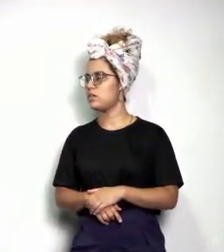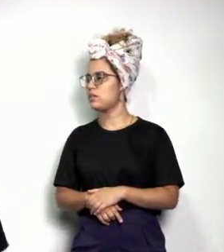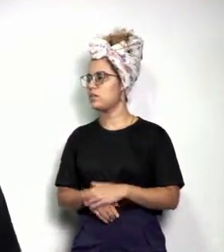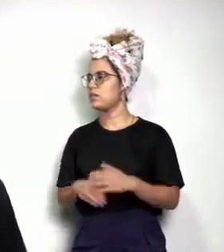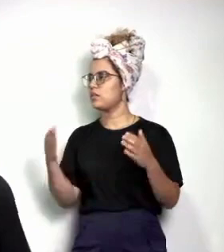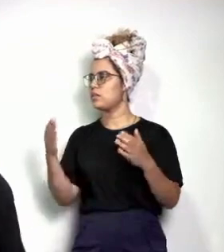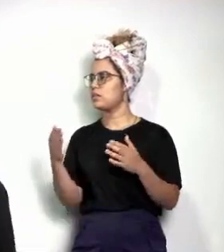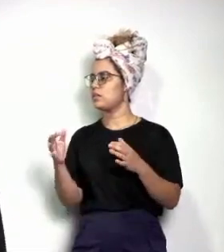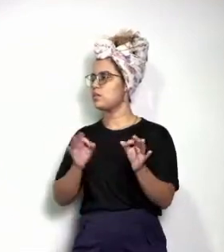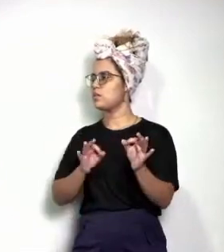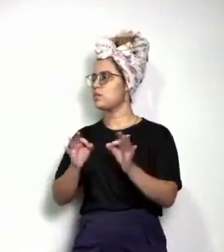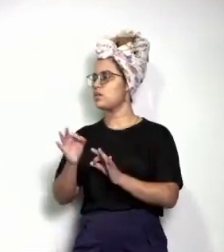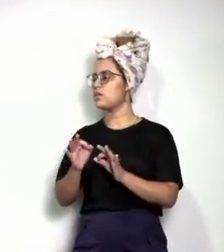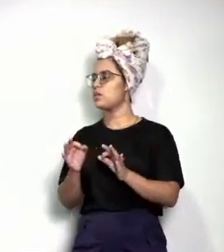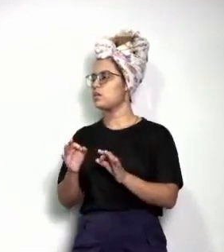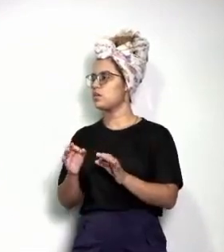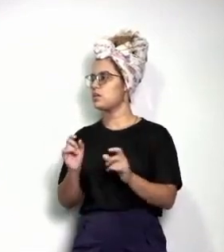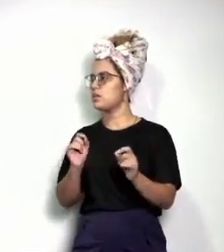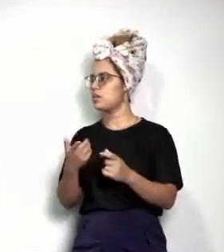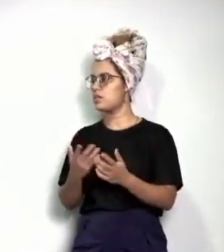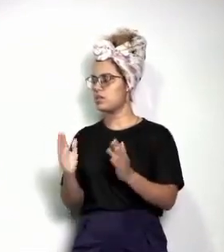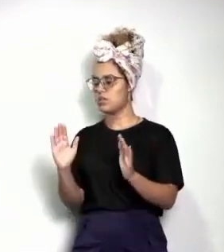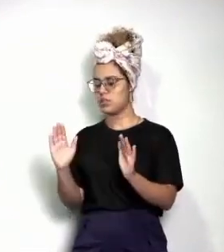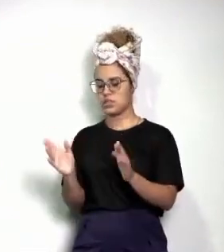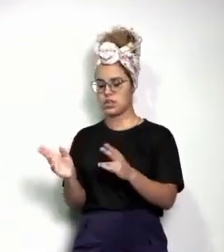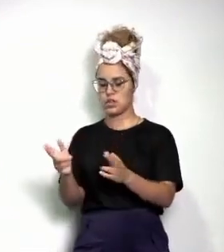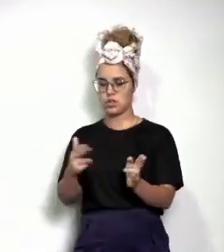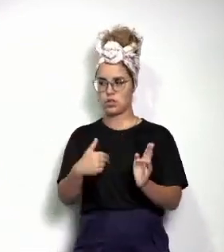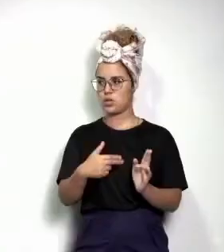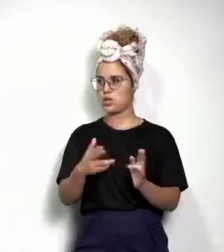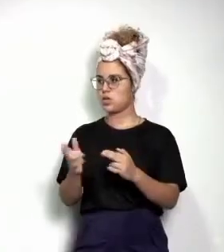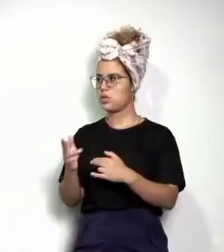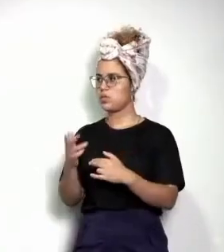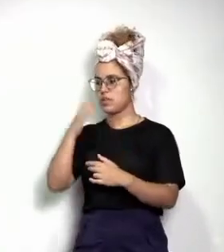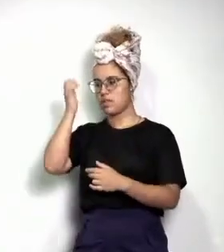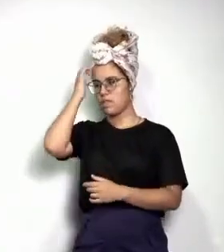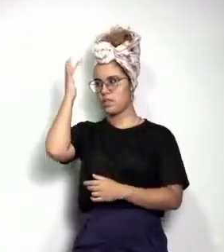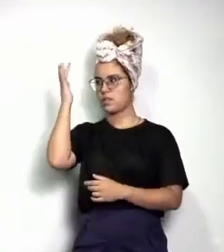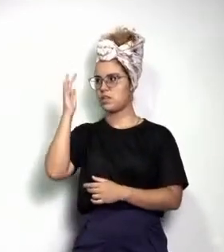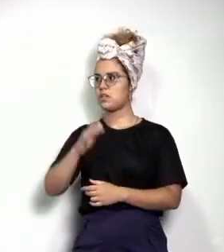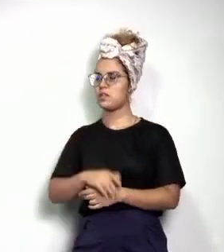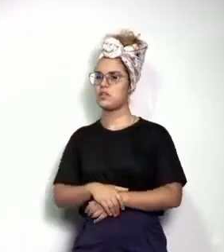Aqui, para você mexer na frente, o ideal é que você vire para o seu rumo, né, para você ter mais facilidade.